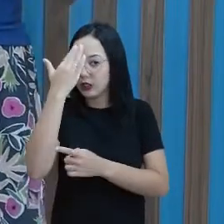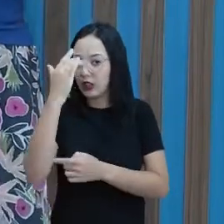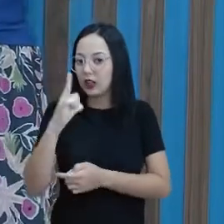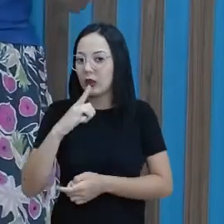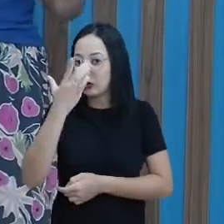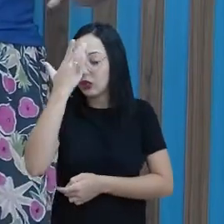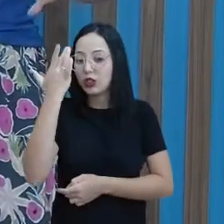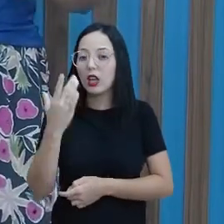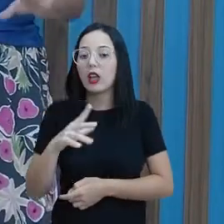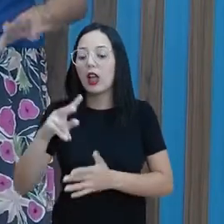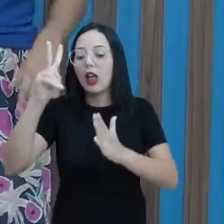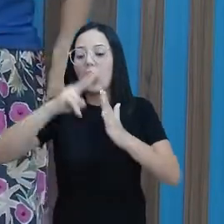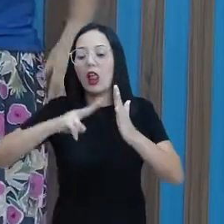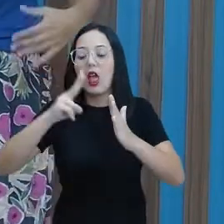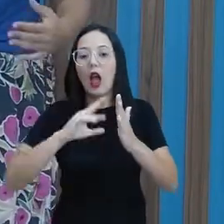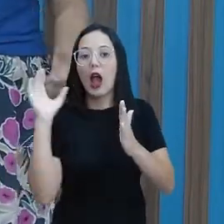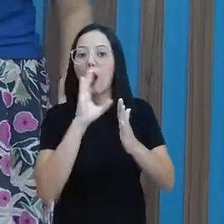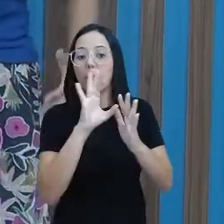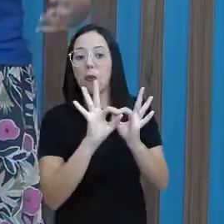respiro só.